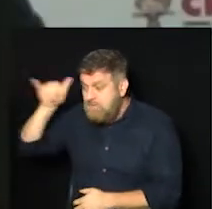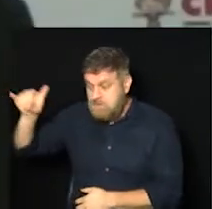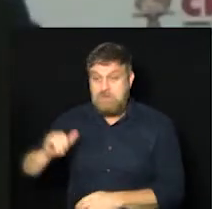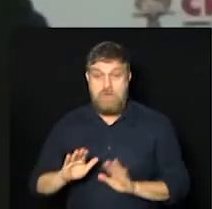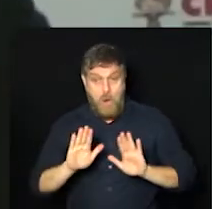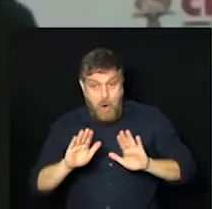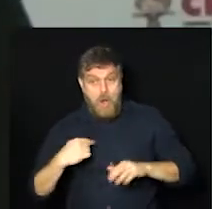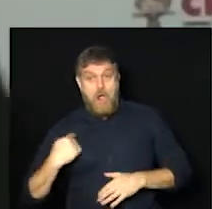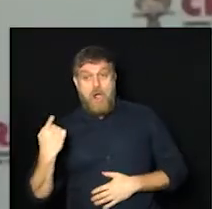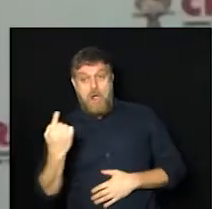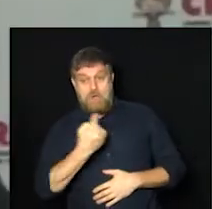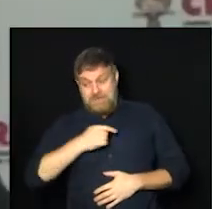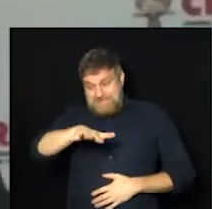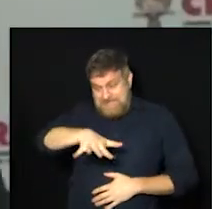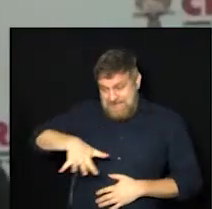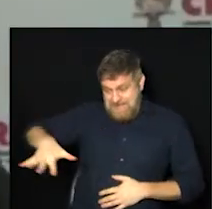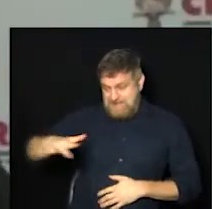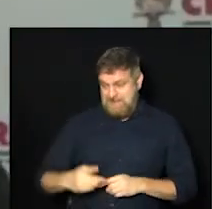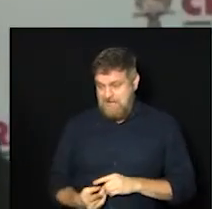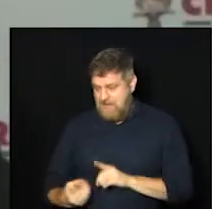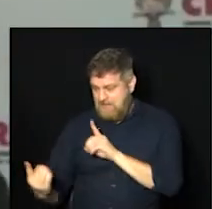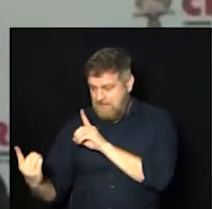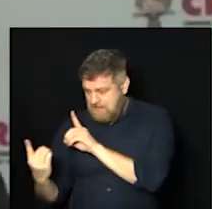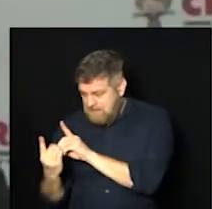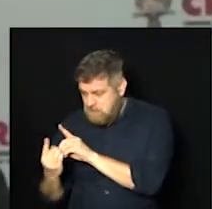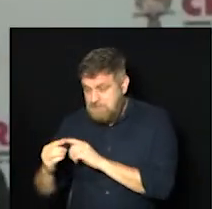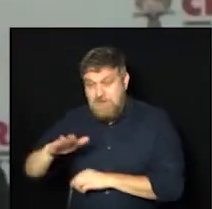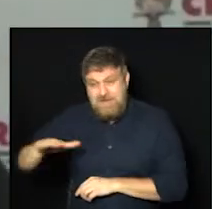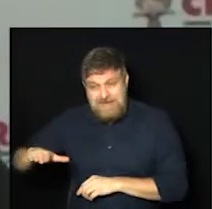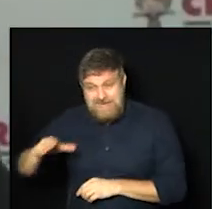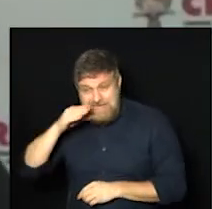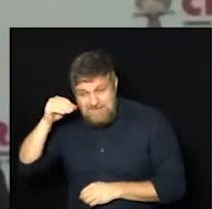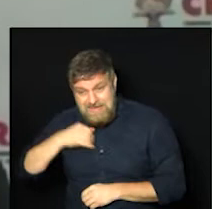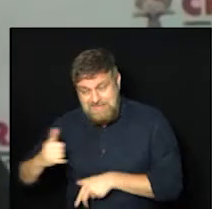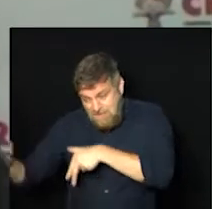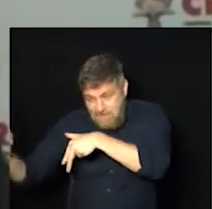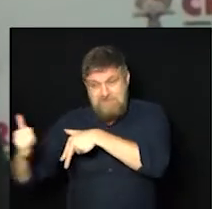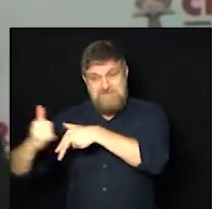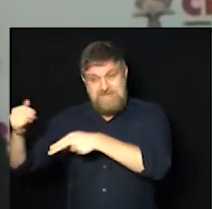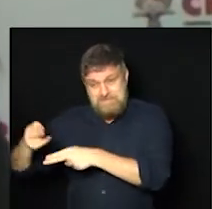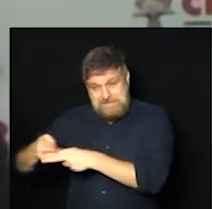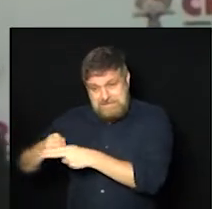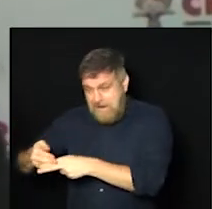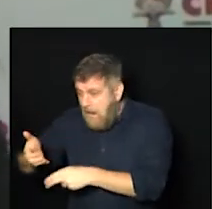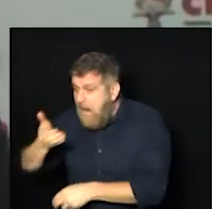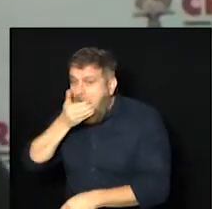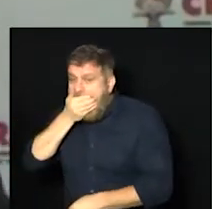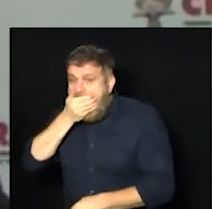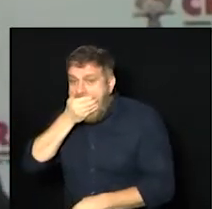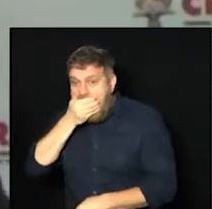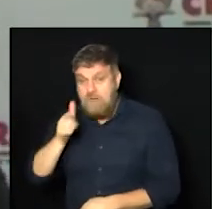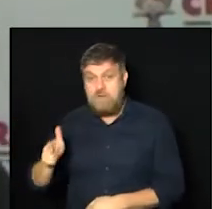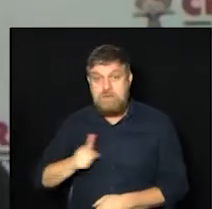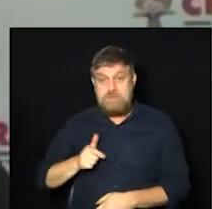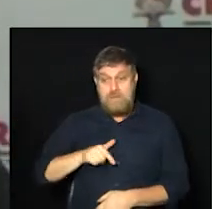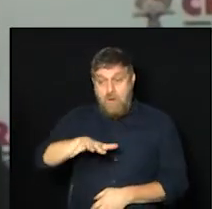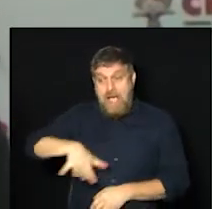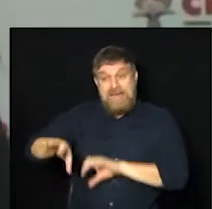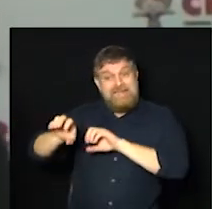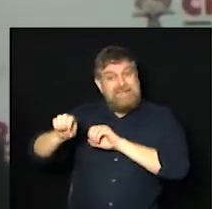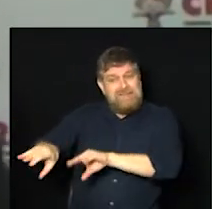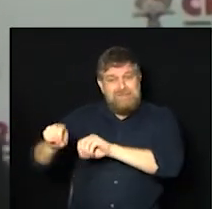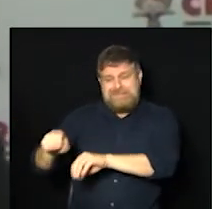trabalhamos na área de atendimento a crianças e adolescentes vítimas de violência sexual, a participação da educação é